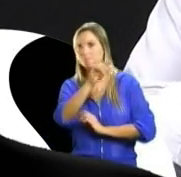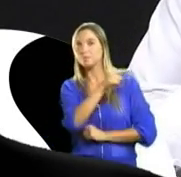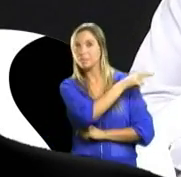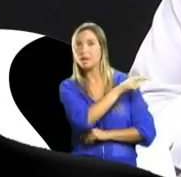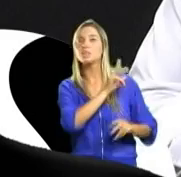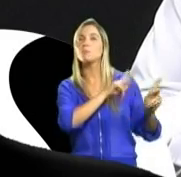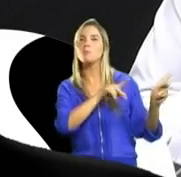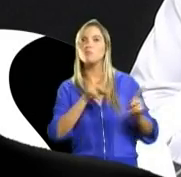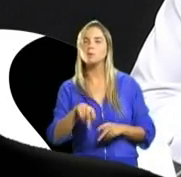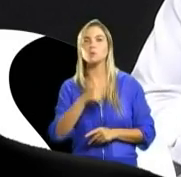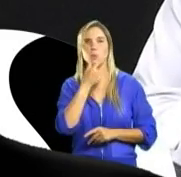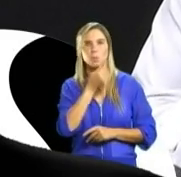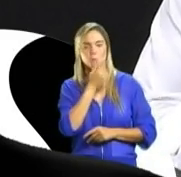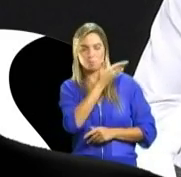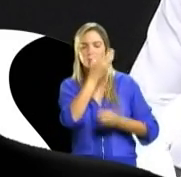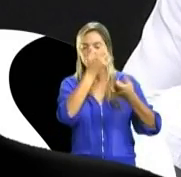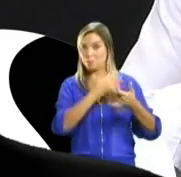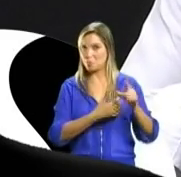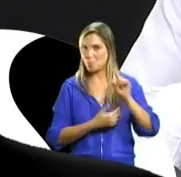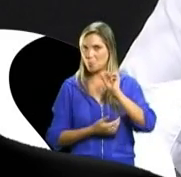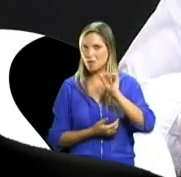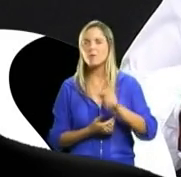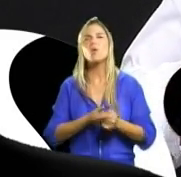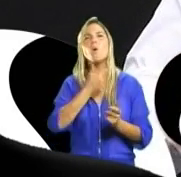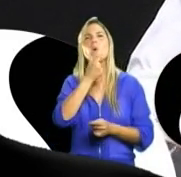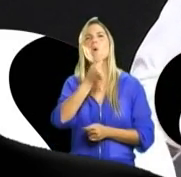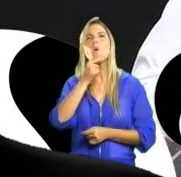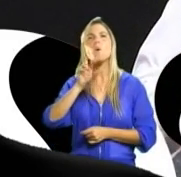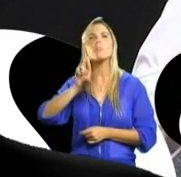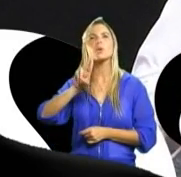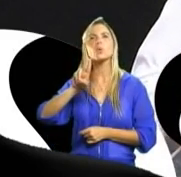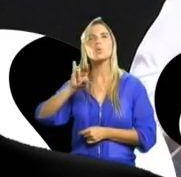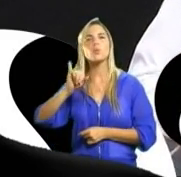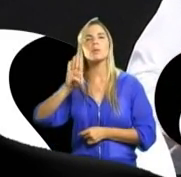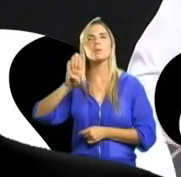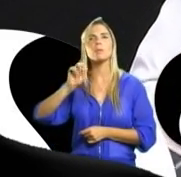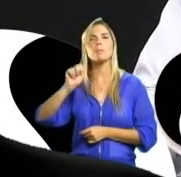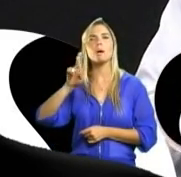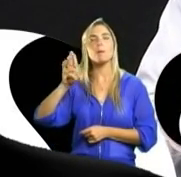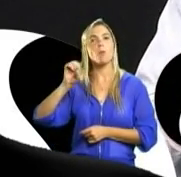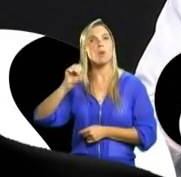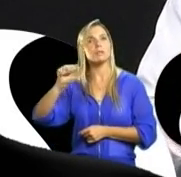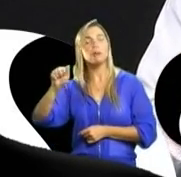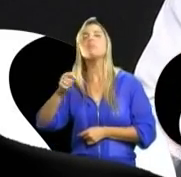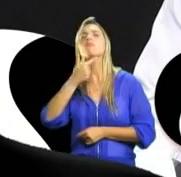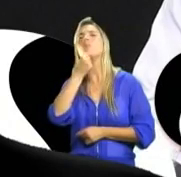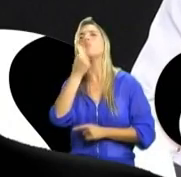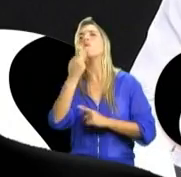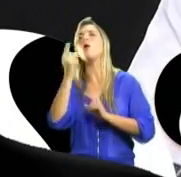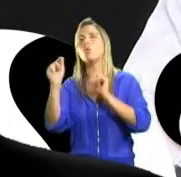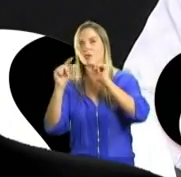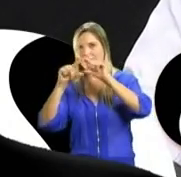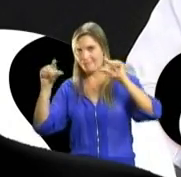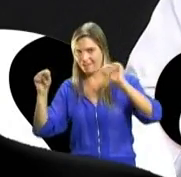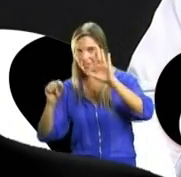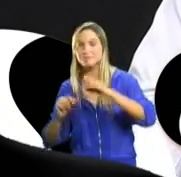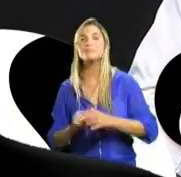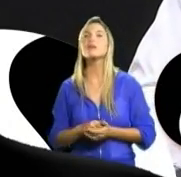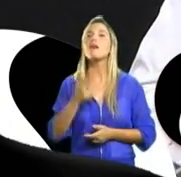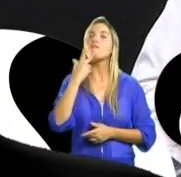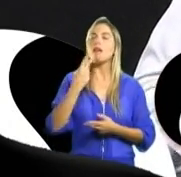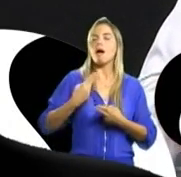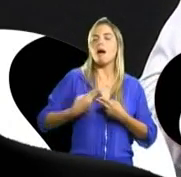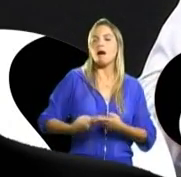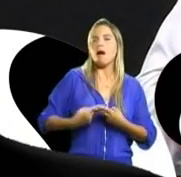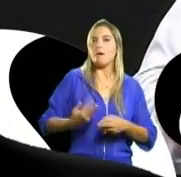professor André, eu me lembrei de Rui Barbosa. Tem uma frase do Rui Barbosa muito interessante. Ele fala: só a intolerância só não é esgotável